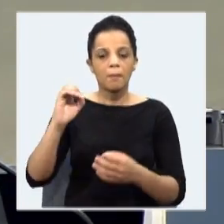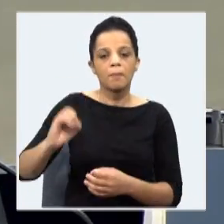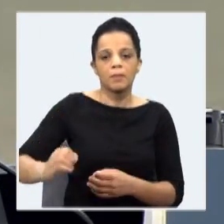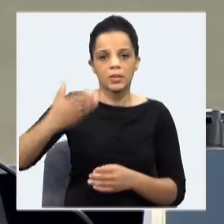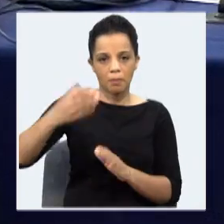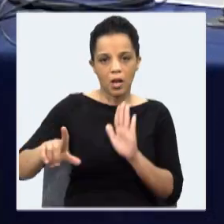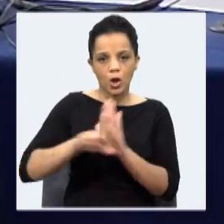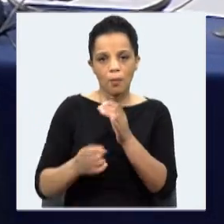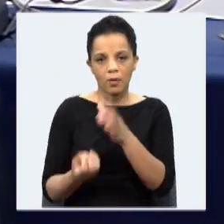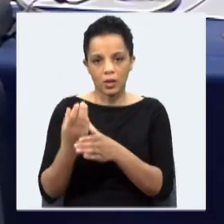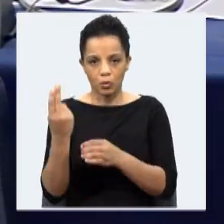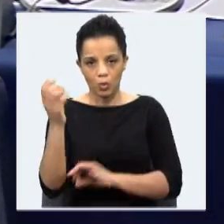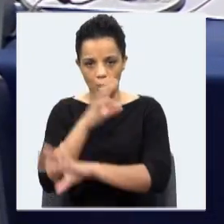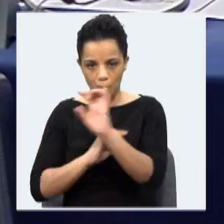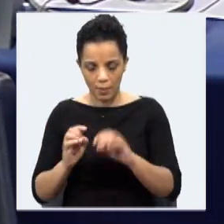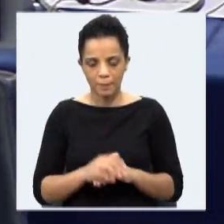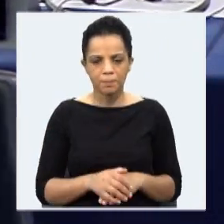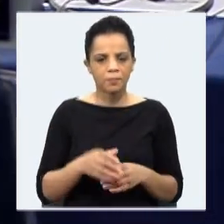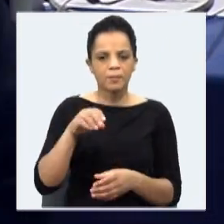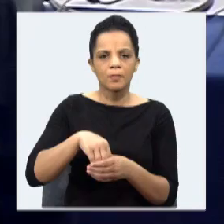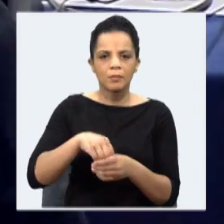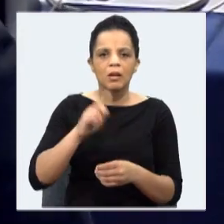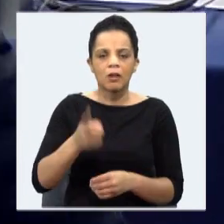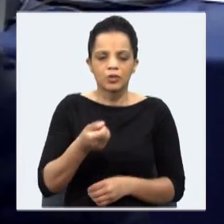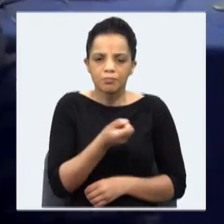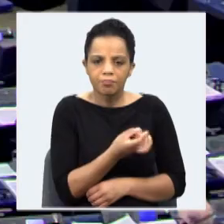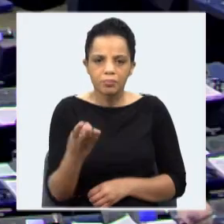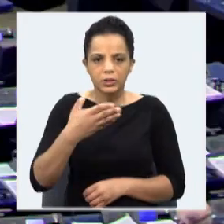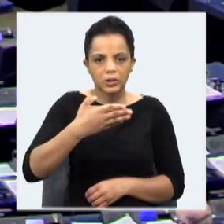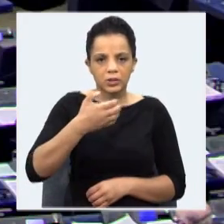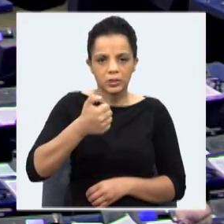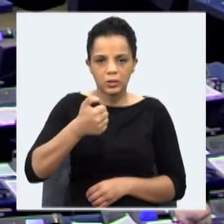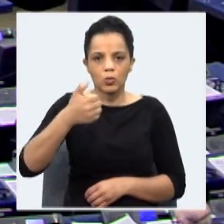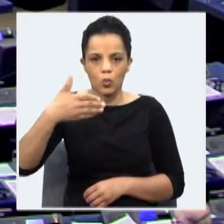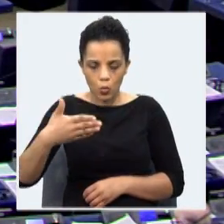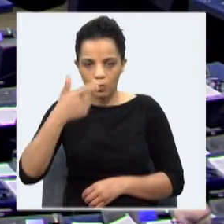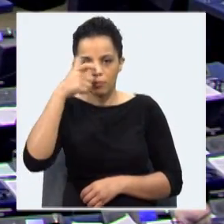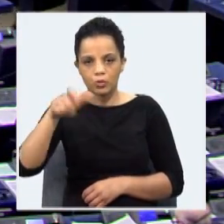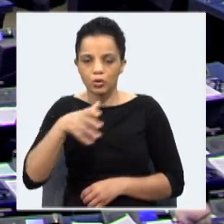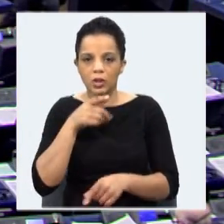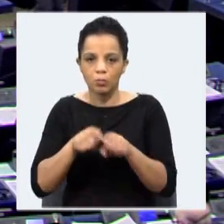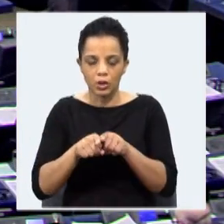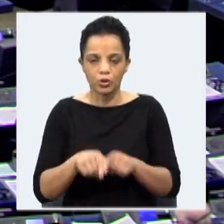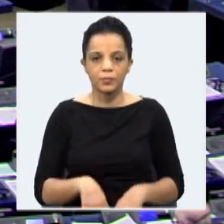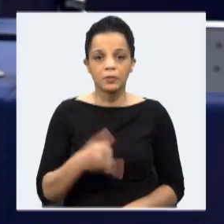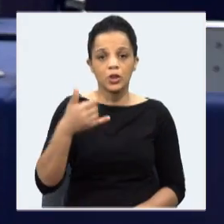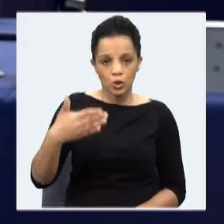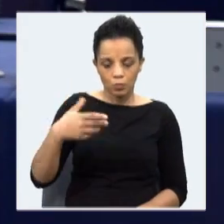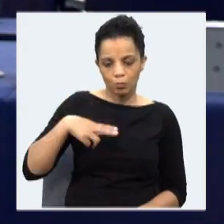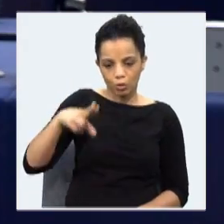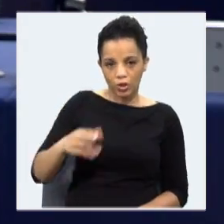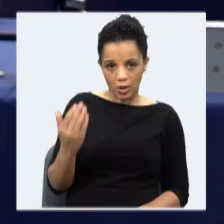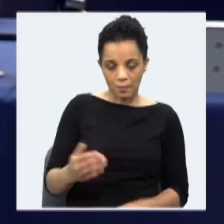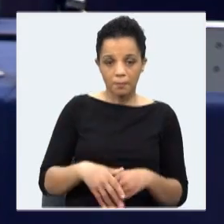o principal órgão legislativo da União Europeia. Fazem parte 751 deputados.